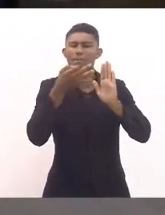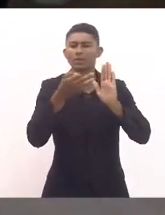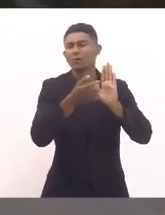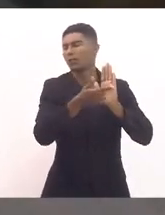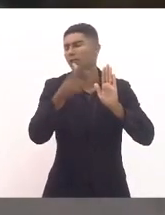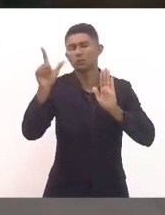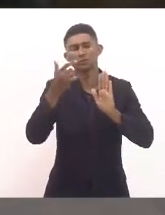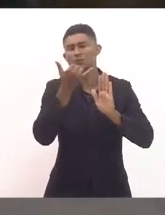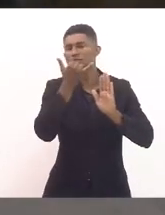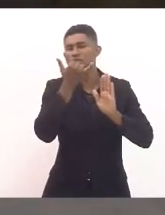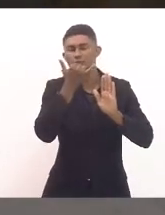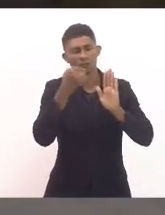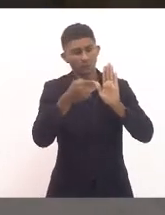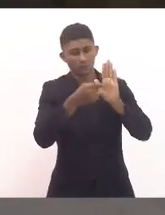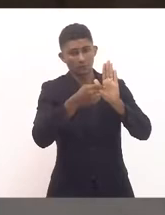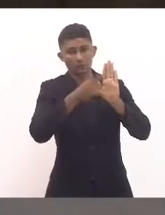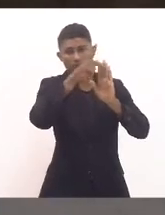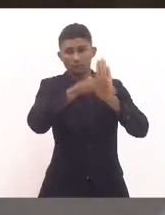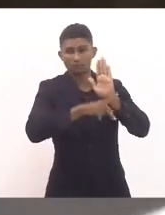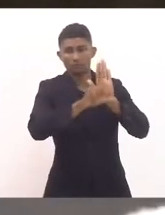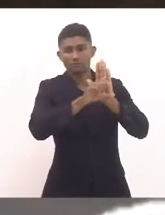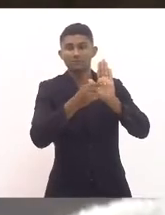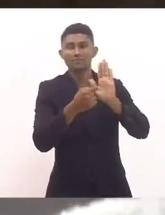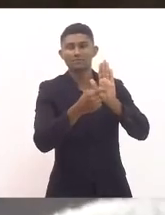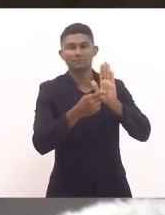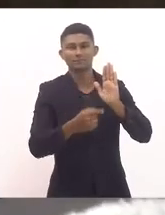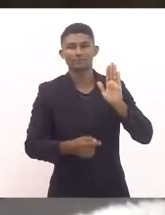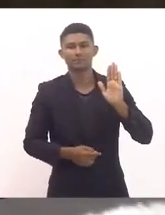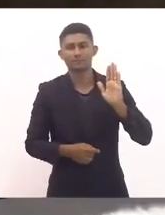Nesse projeto, no mérito...